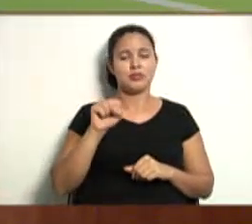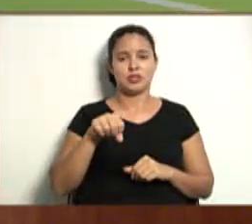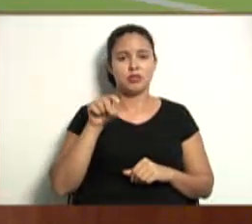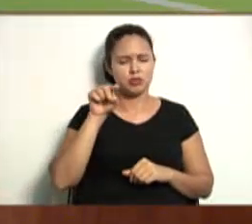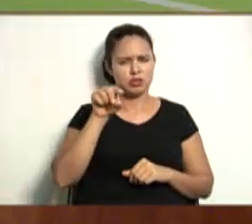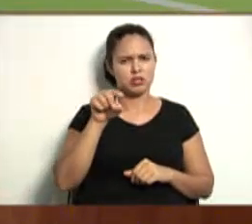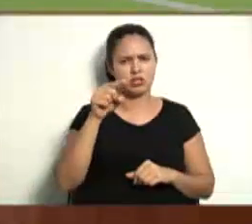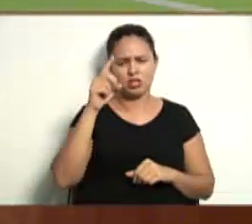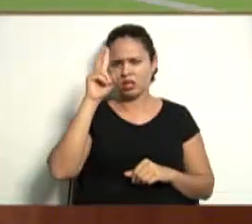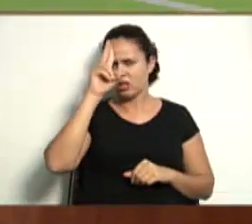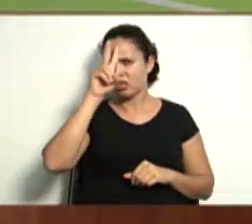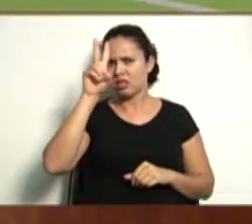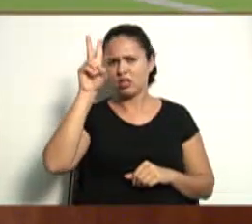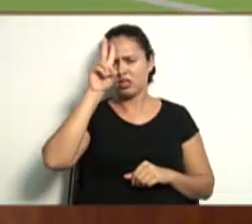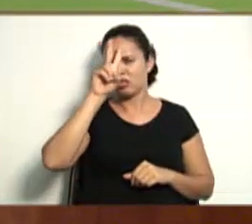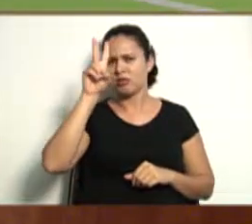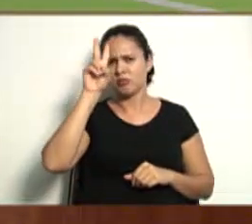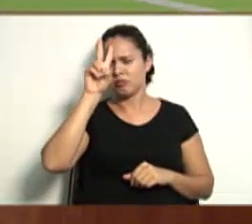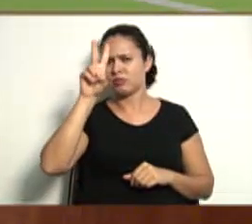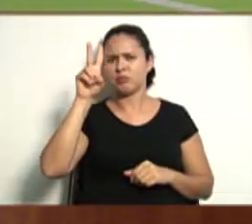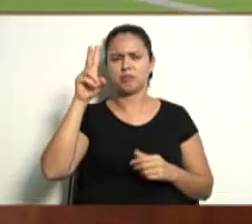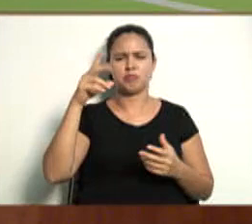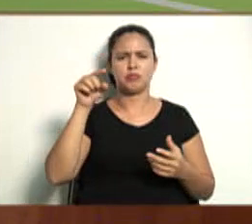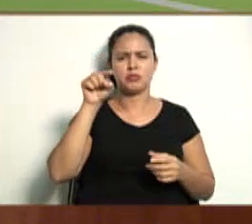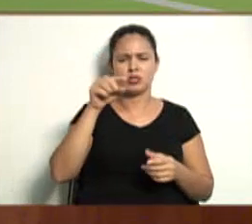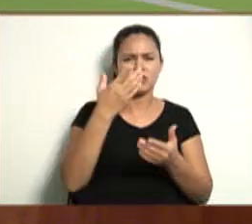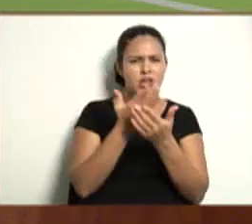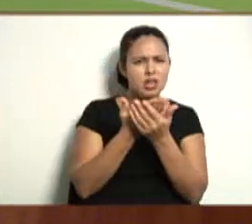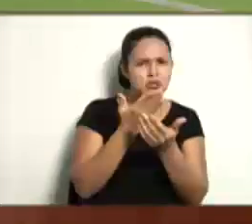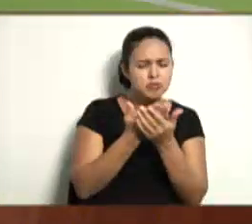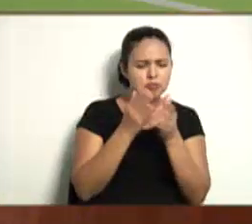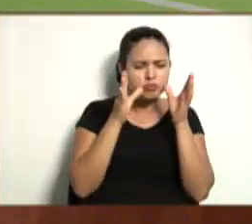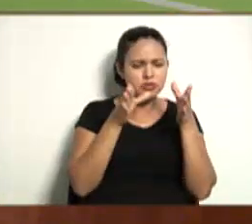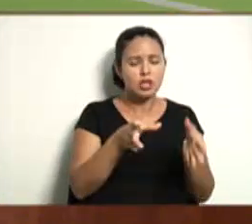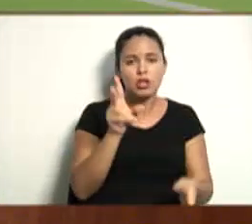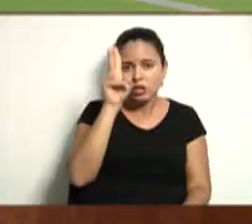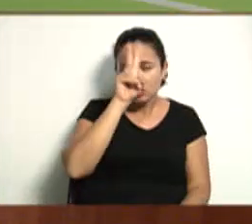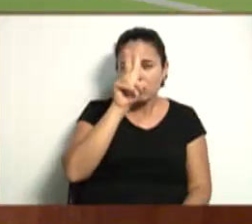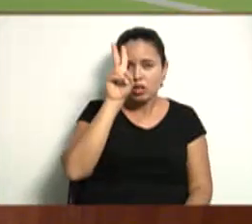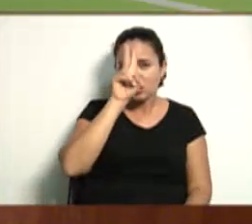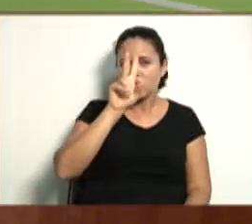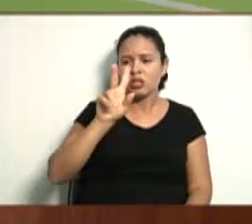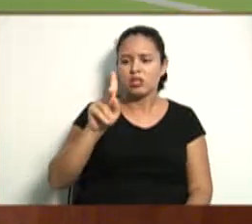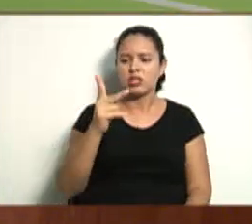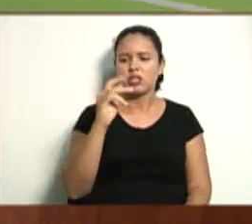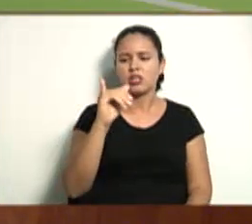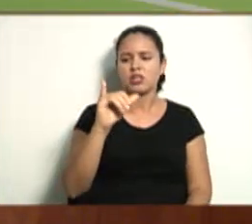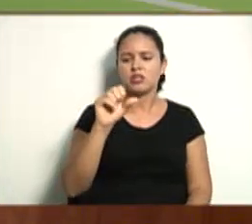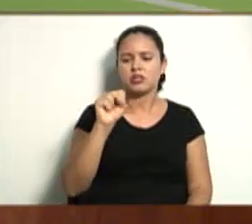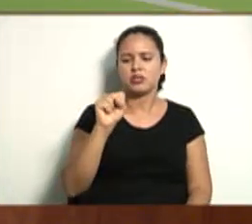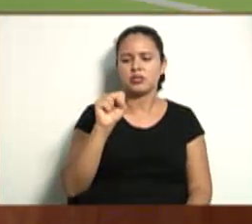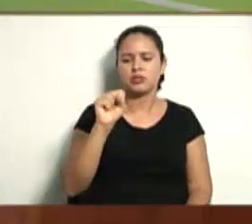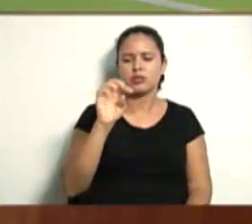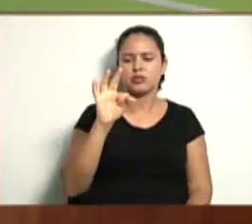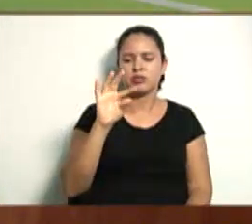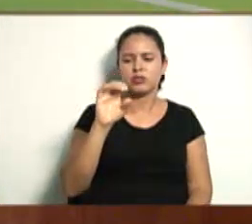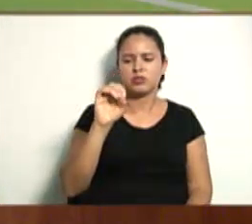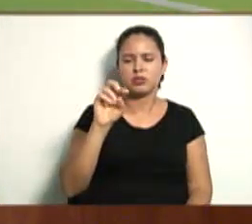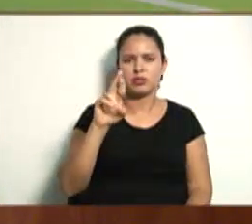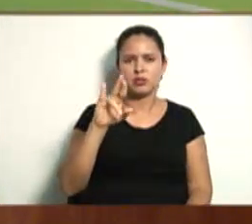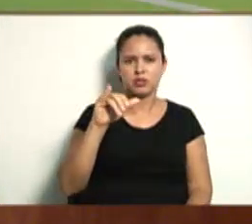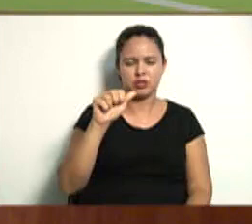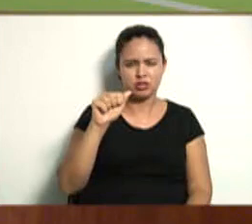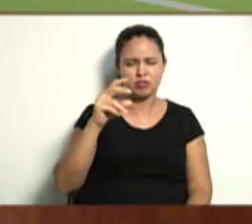atento, lembra as aulas de história que você teve? O professor falou sobre a pré-história. Então, há muito